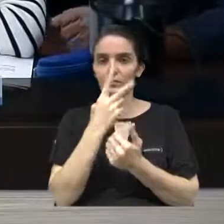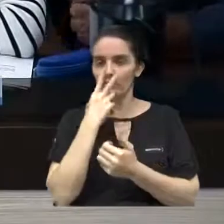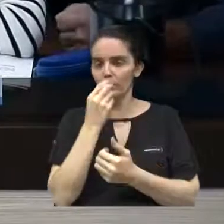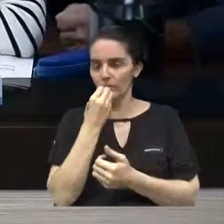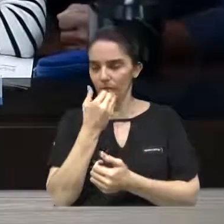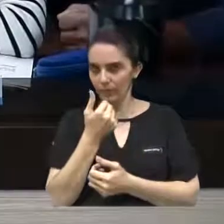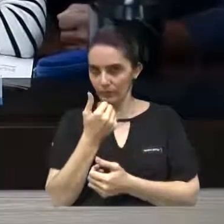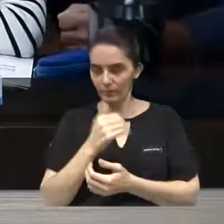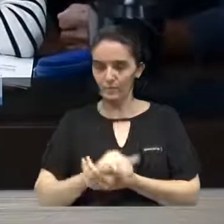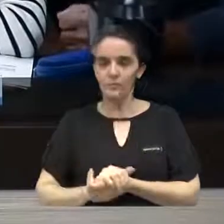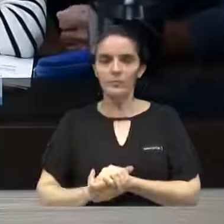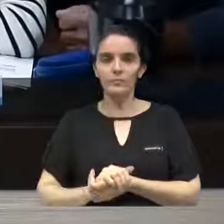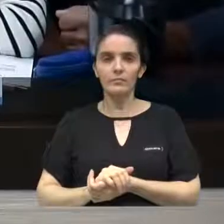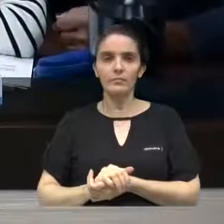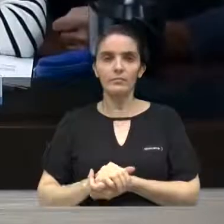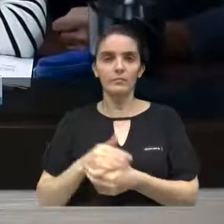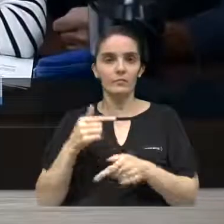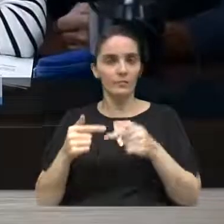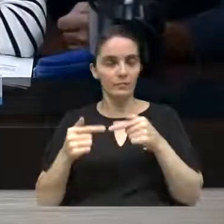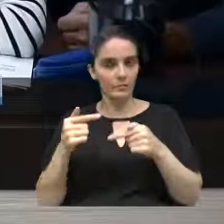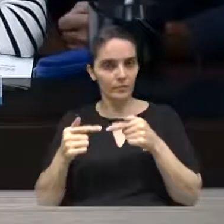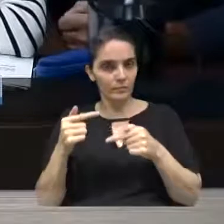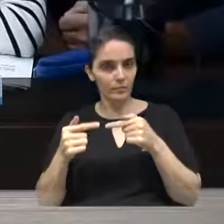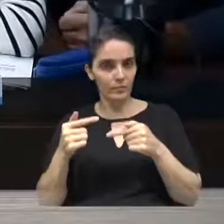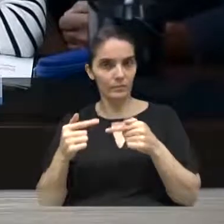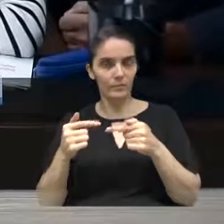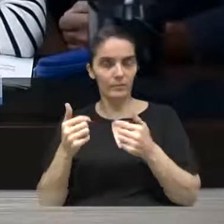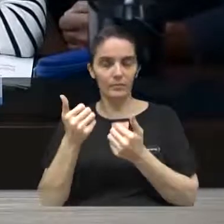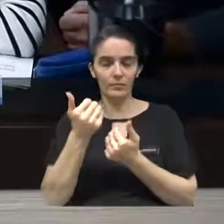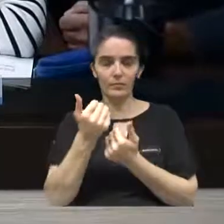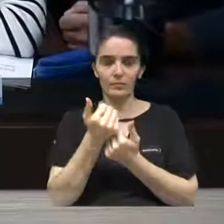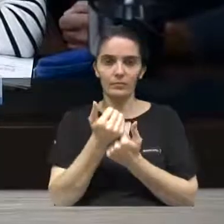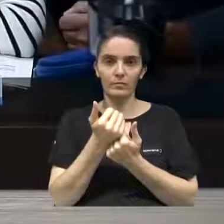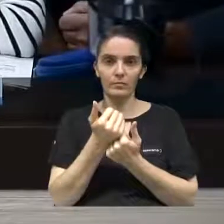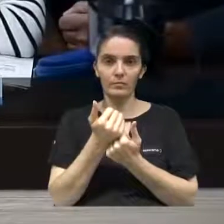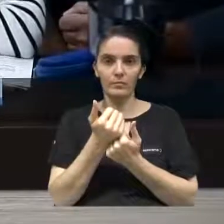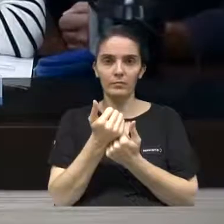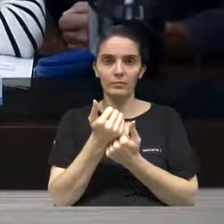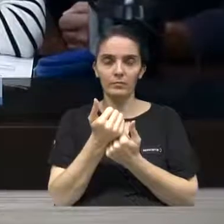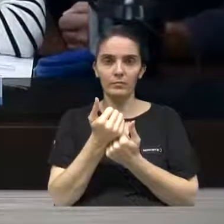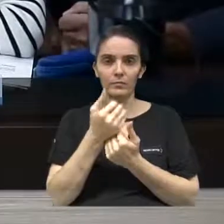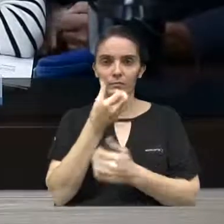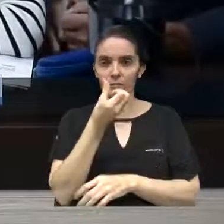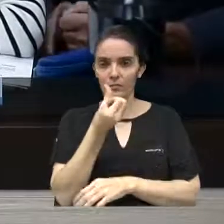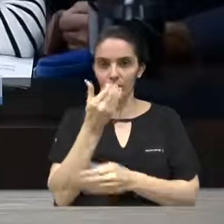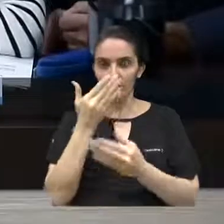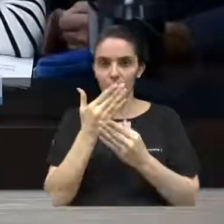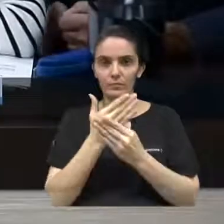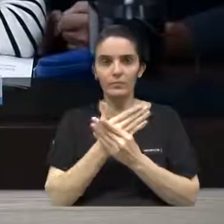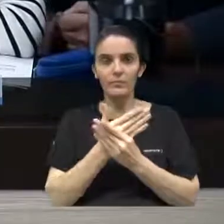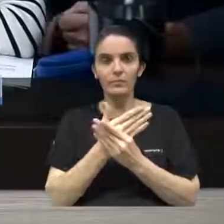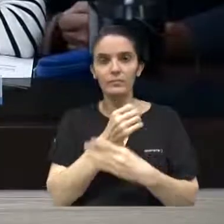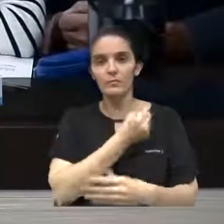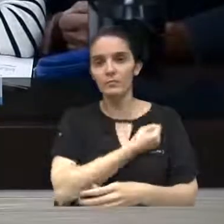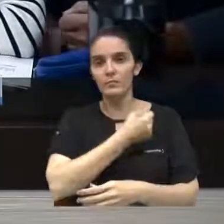é favorável. Está em discussão o substitutivo número 6, protocolado sobre o